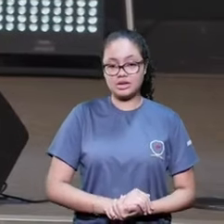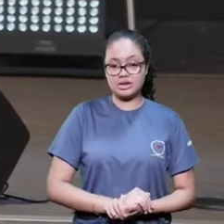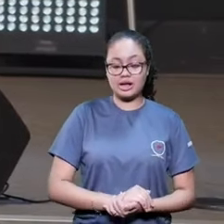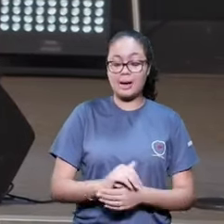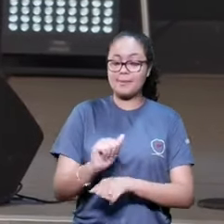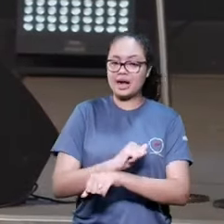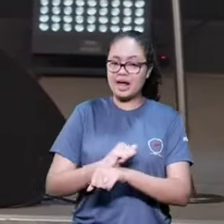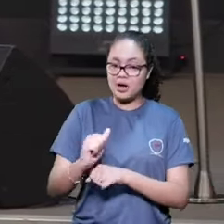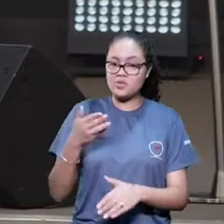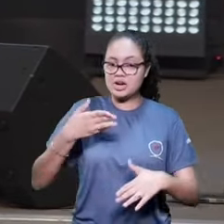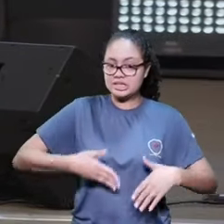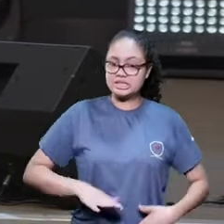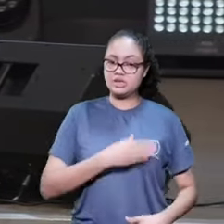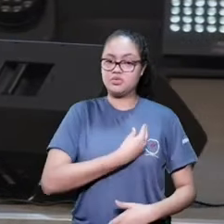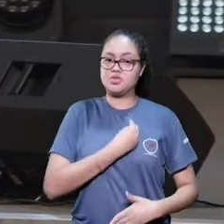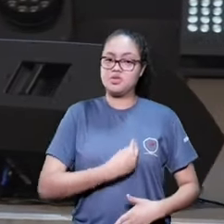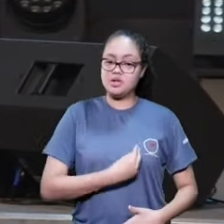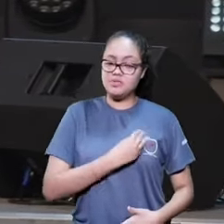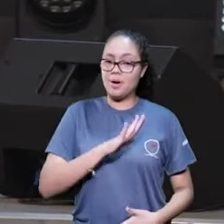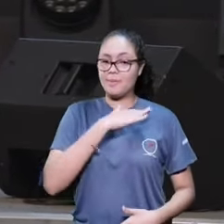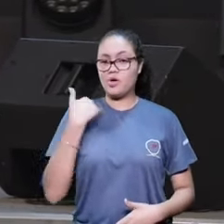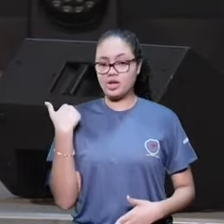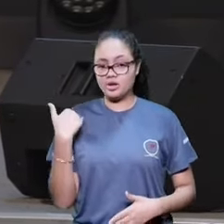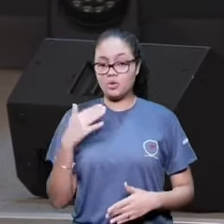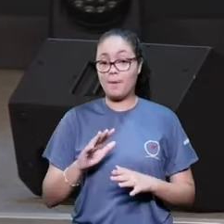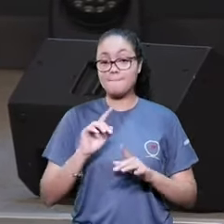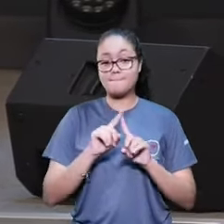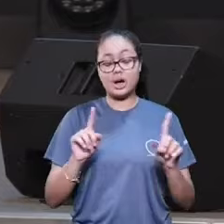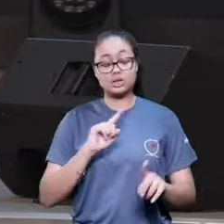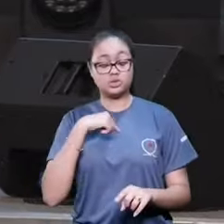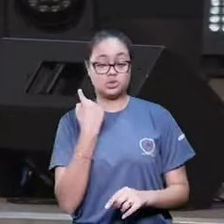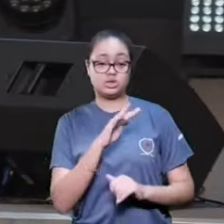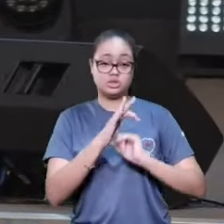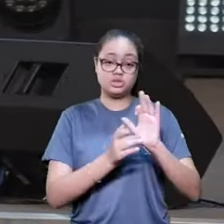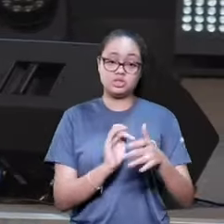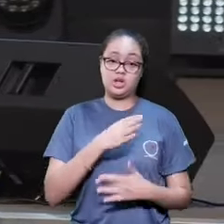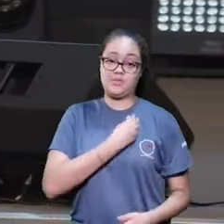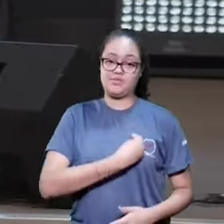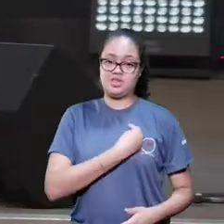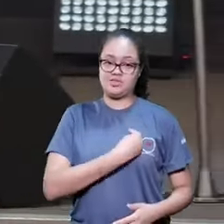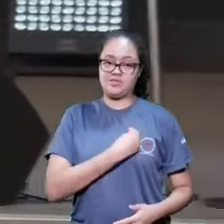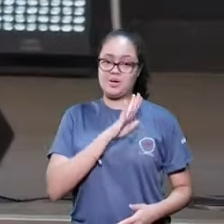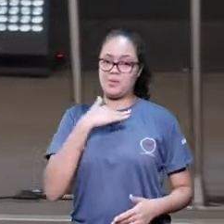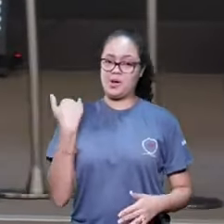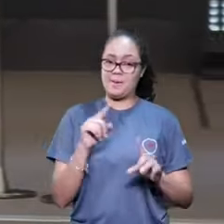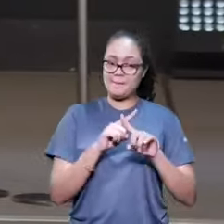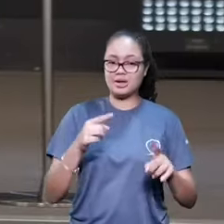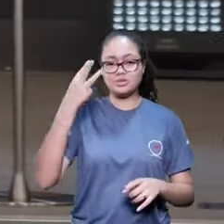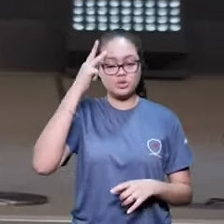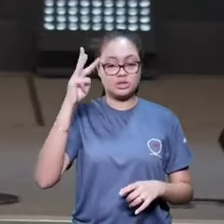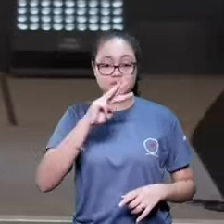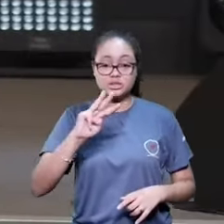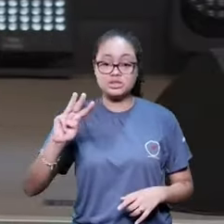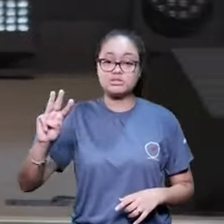algum lugar. O nosso Jesus viveu, morreu, mas ao terceiro